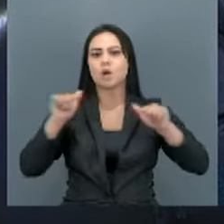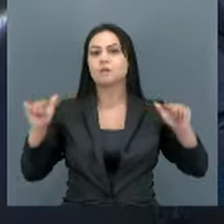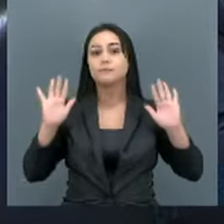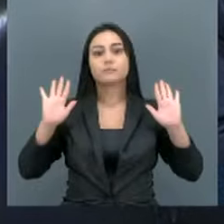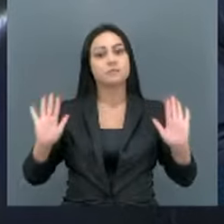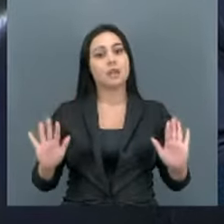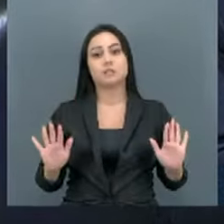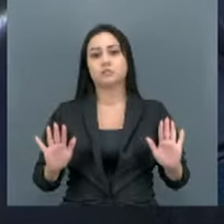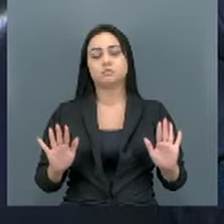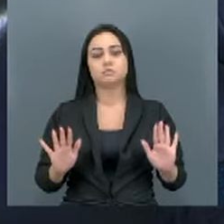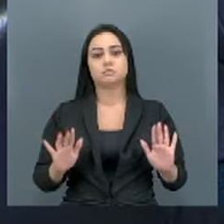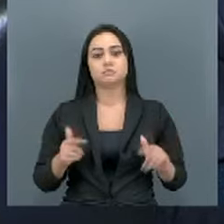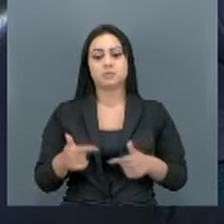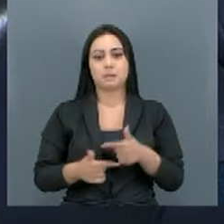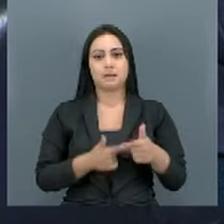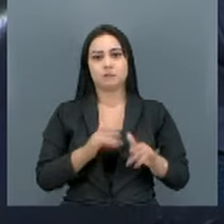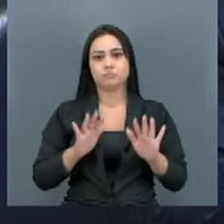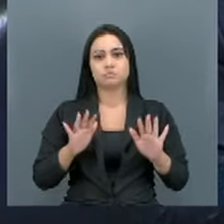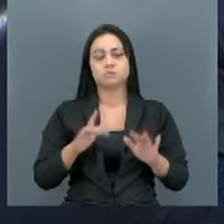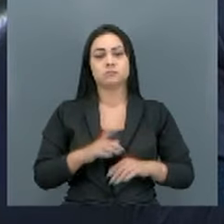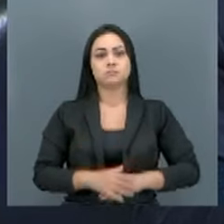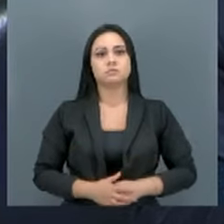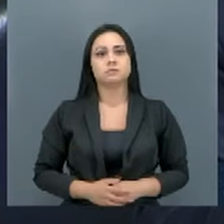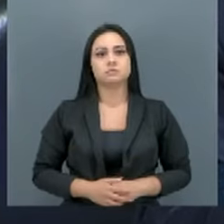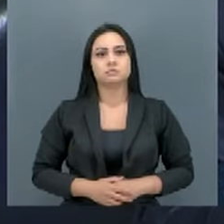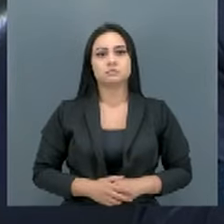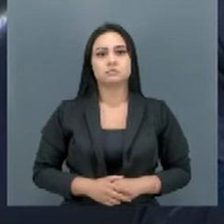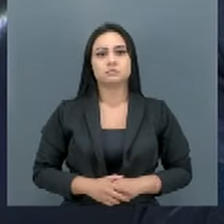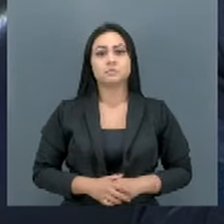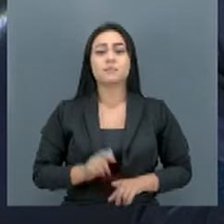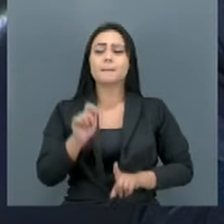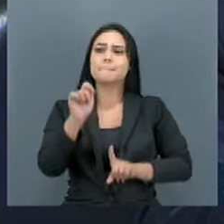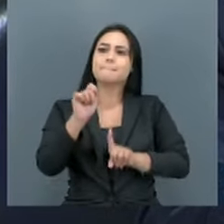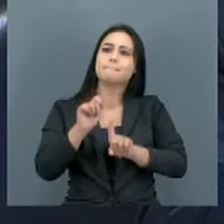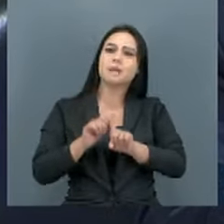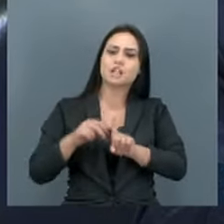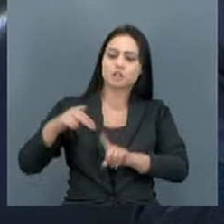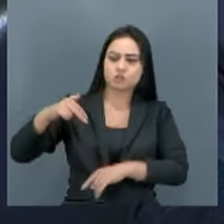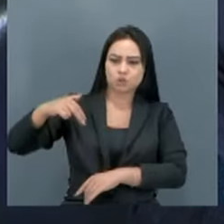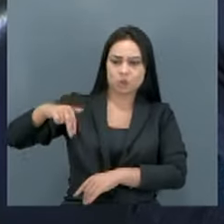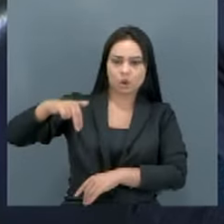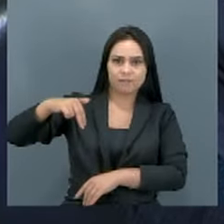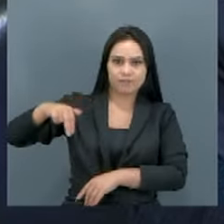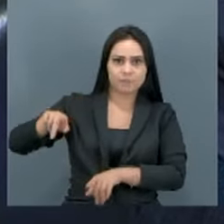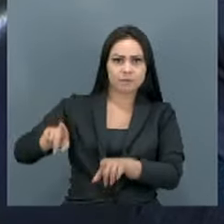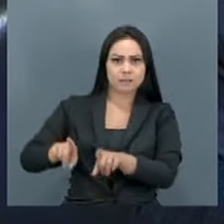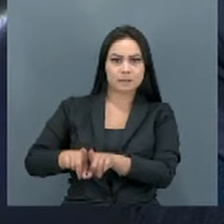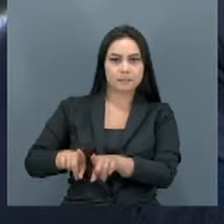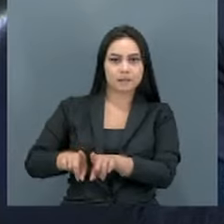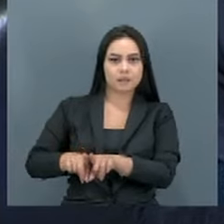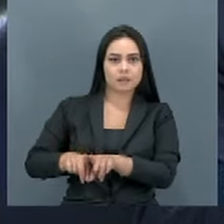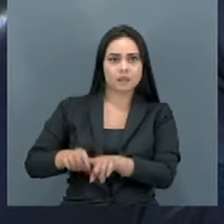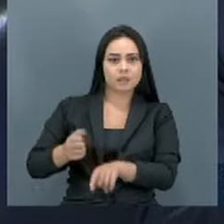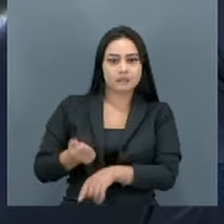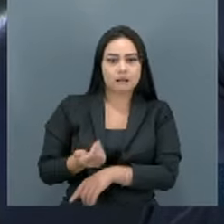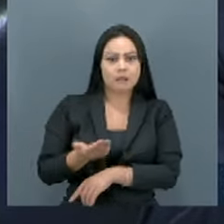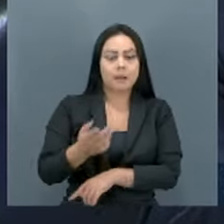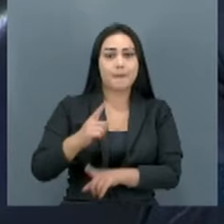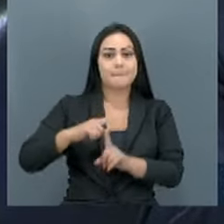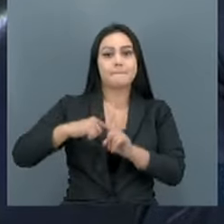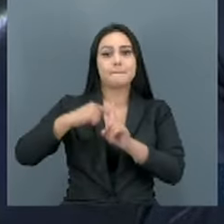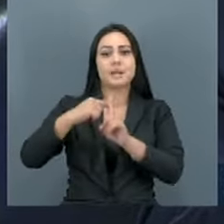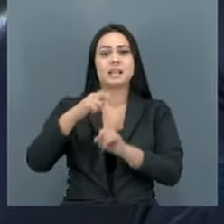seu trabalho. E, ainda no mês de novembro também estarei entregando mais